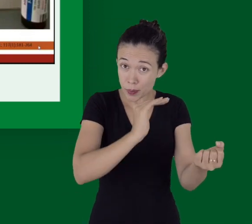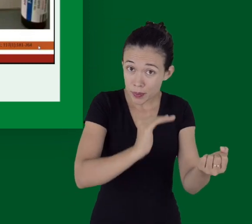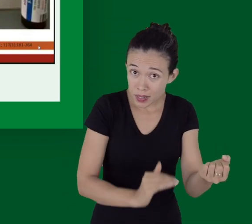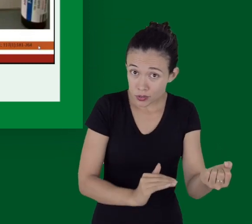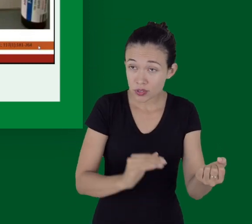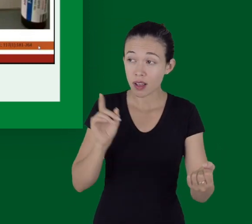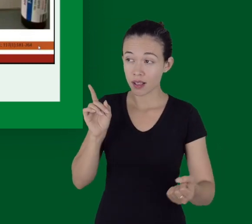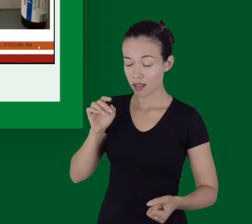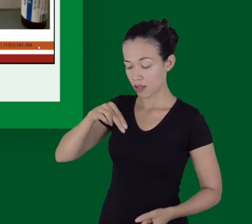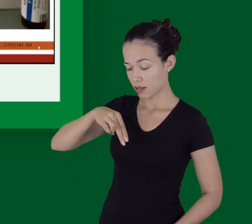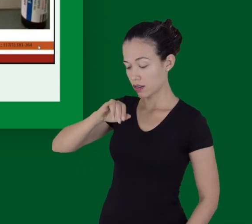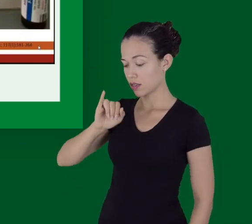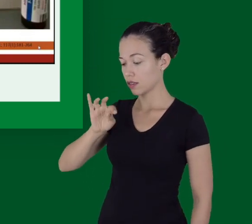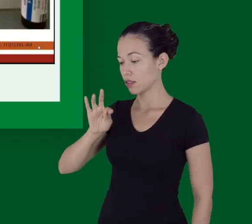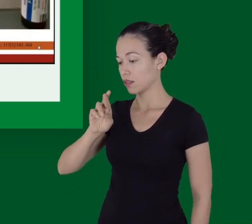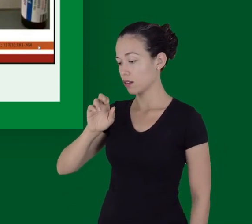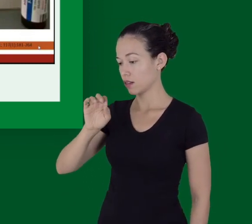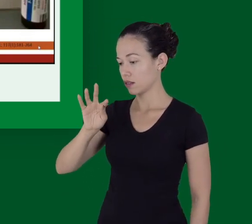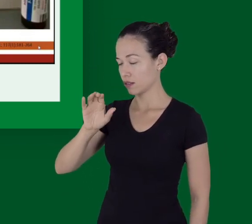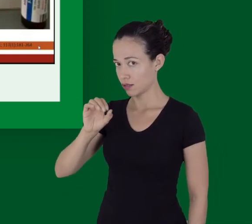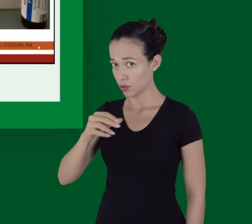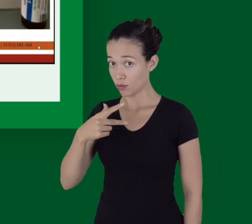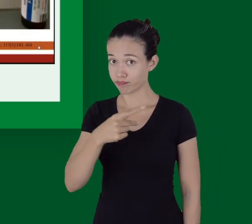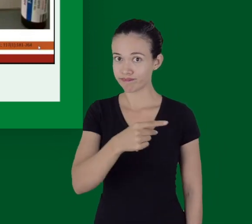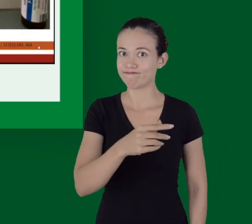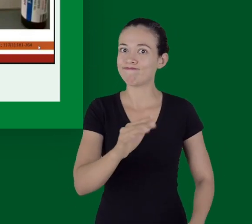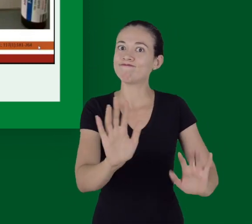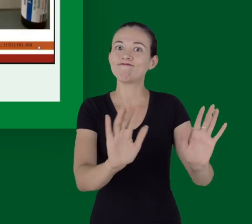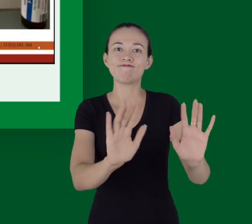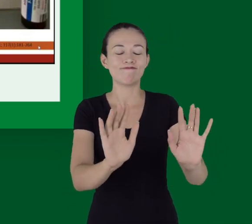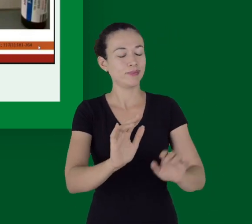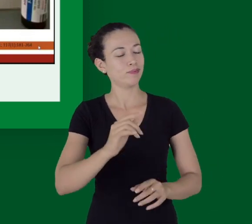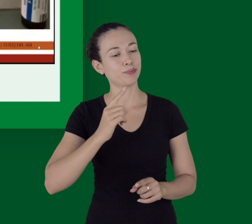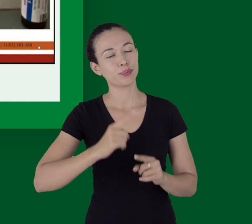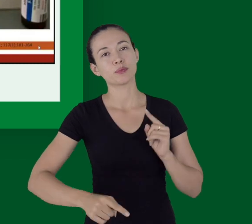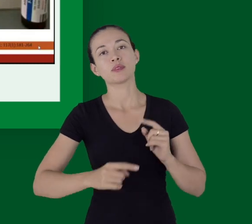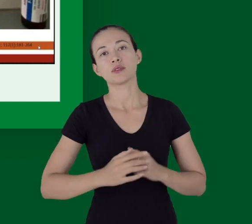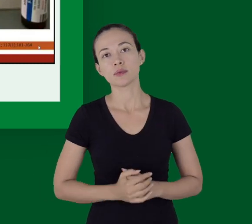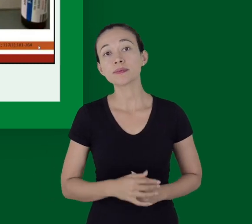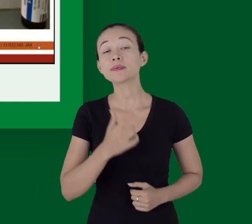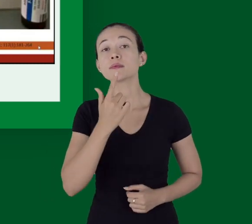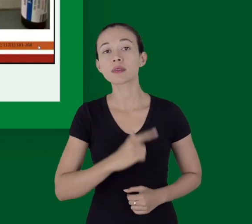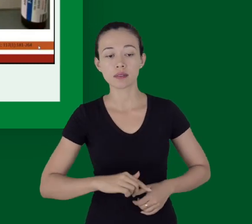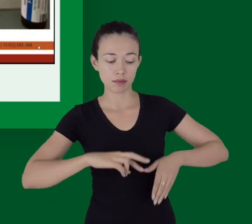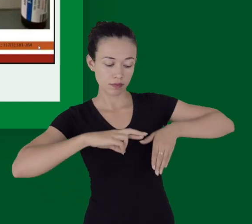bem importantes levar em consideração, principalmente se a pressão estiver baixa, não pode fazer nitrato.